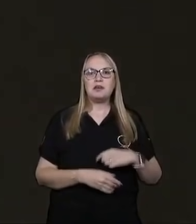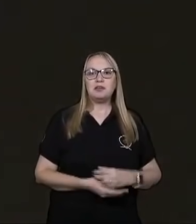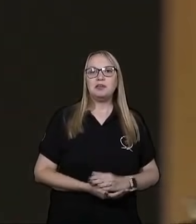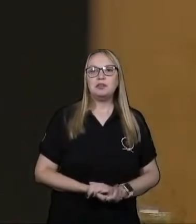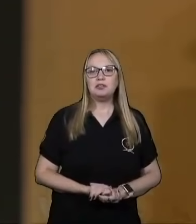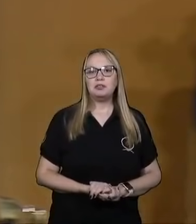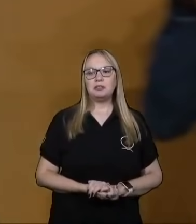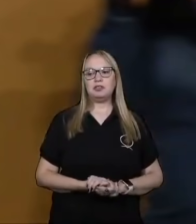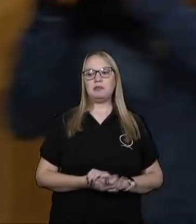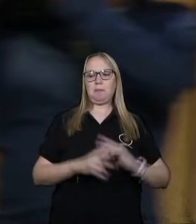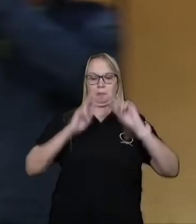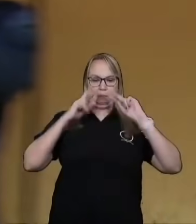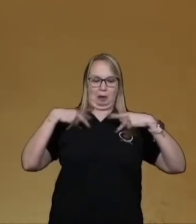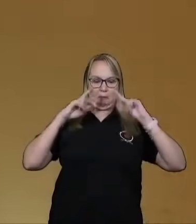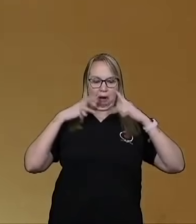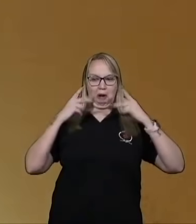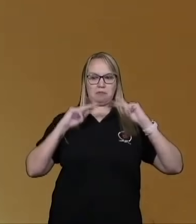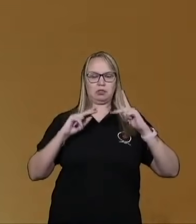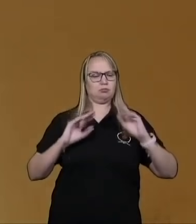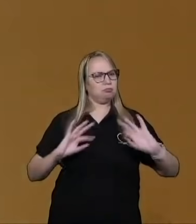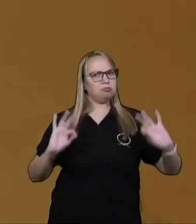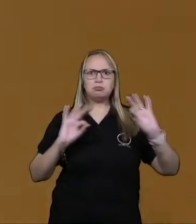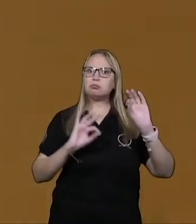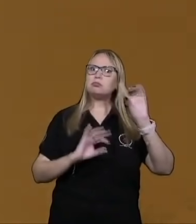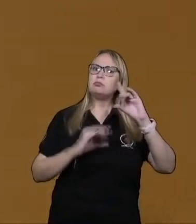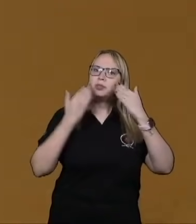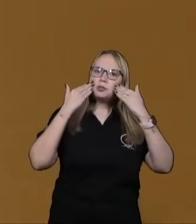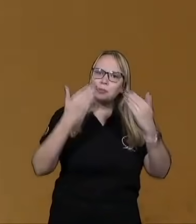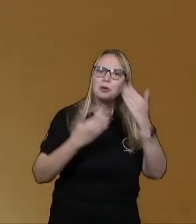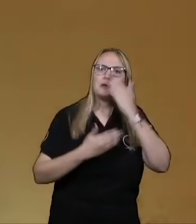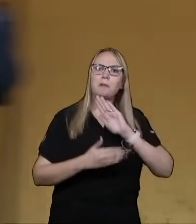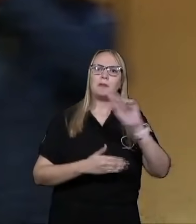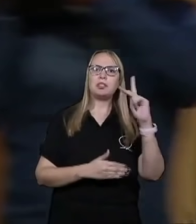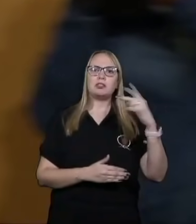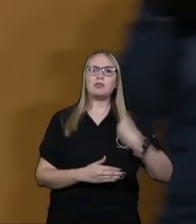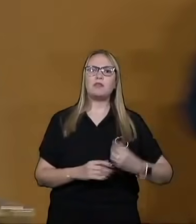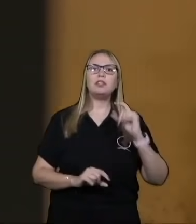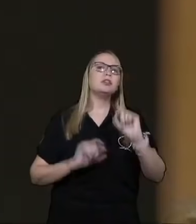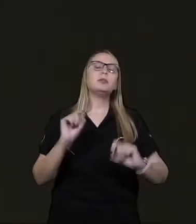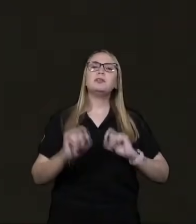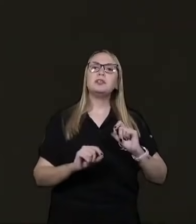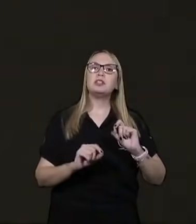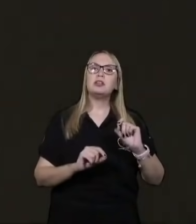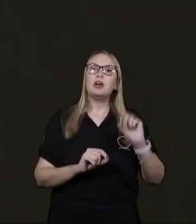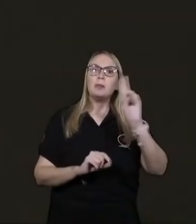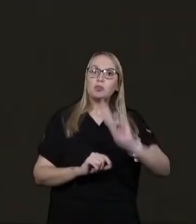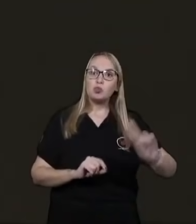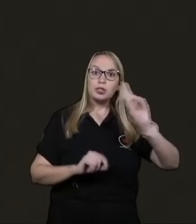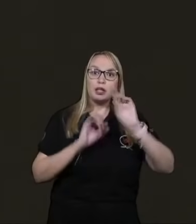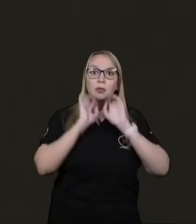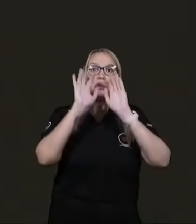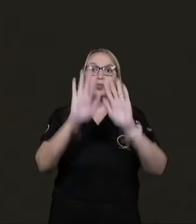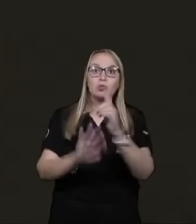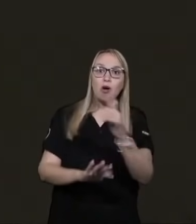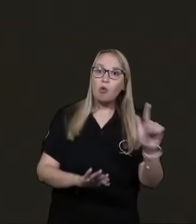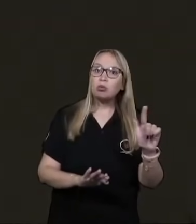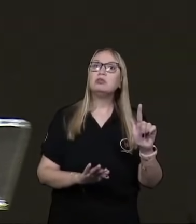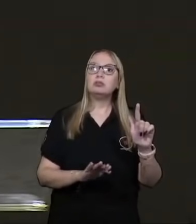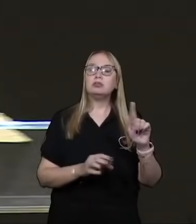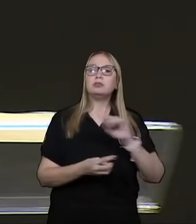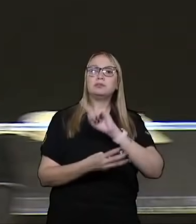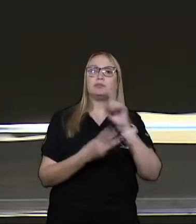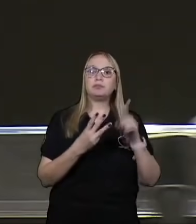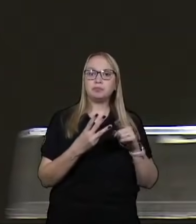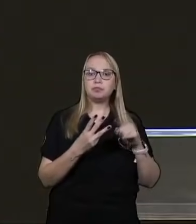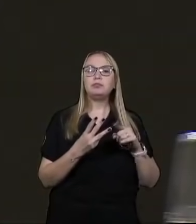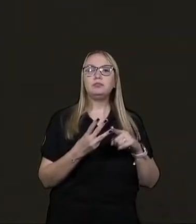egocêntrico Deus manifesta as promessas na sua vida e para você ser um instrumento de berço para outro e